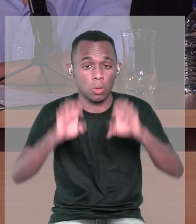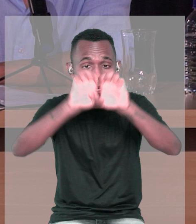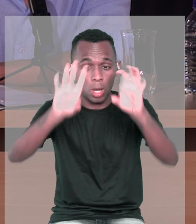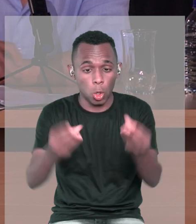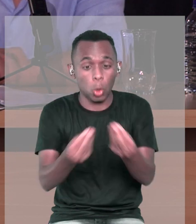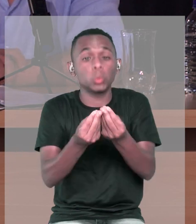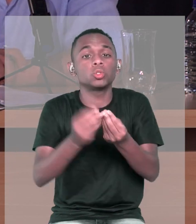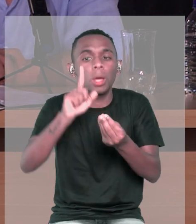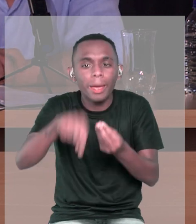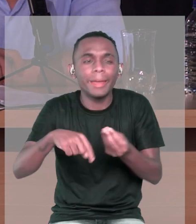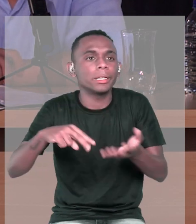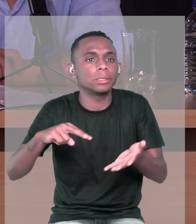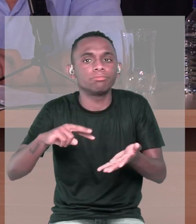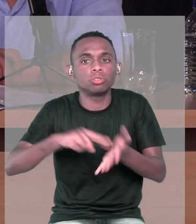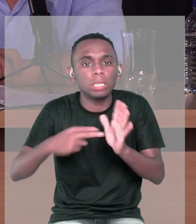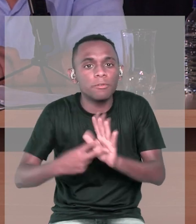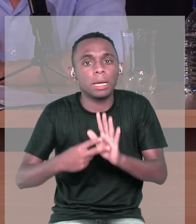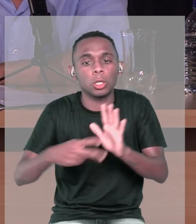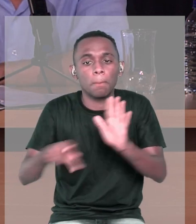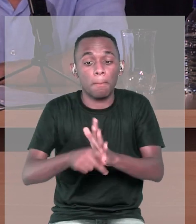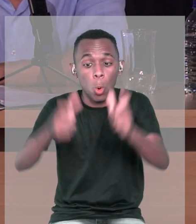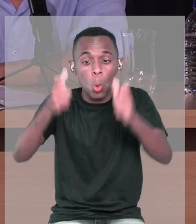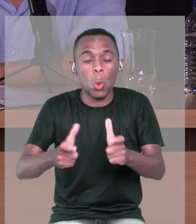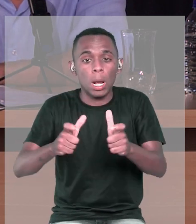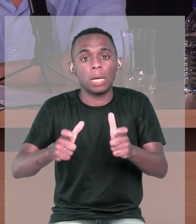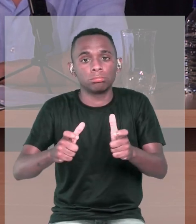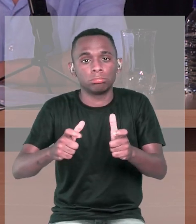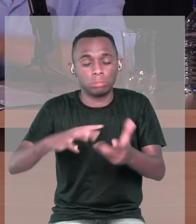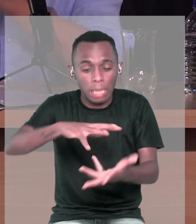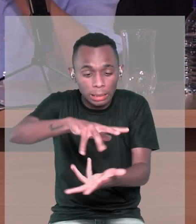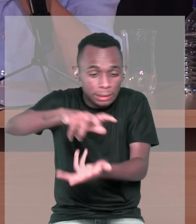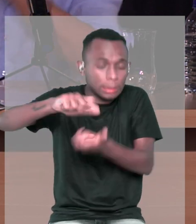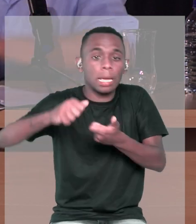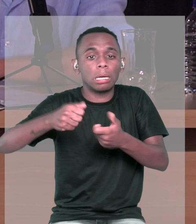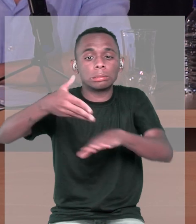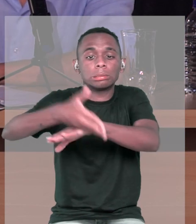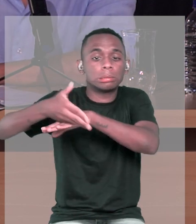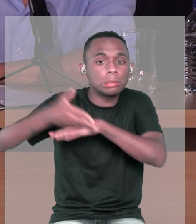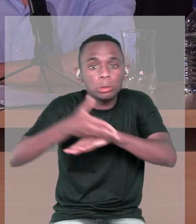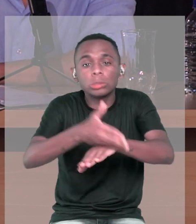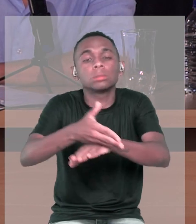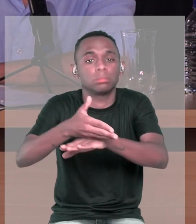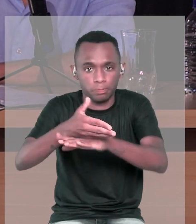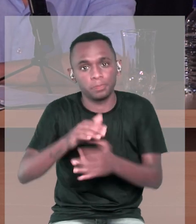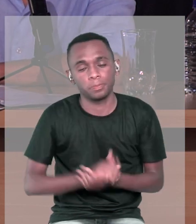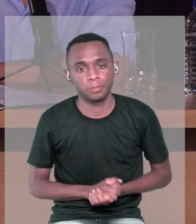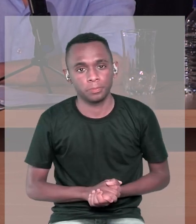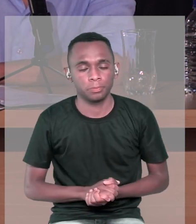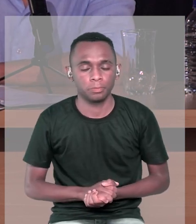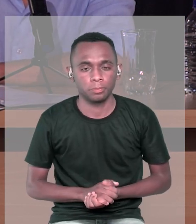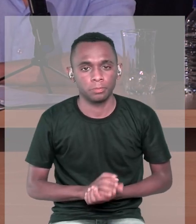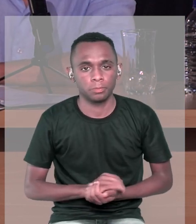é a ciência da habitabilidade da Terra. C'est-à-dire la science de la co-appropriation